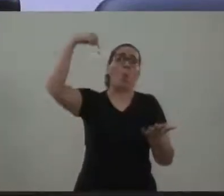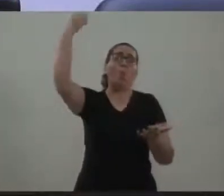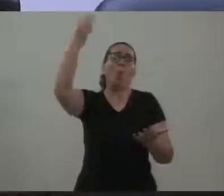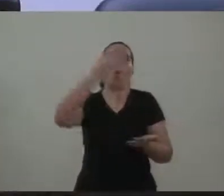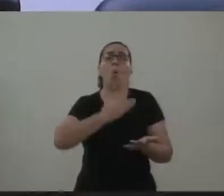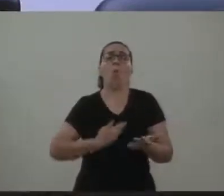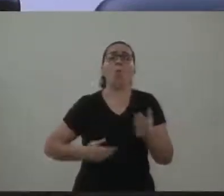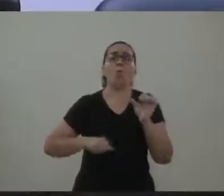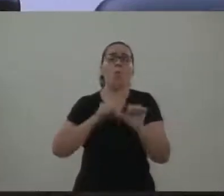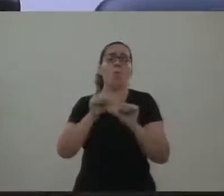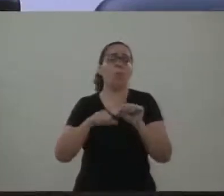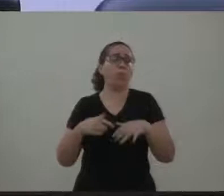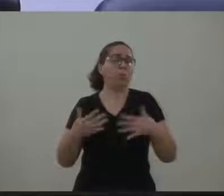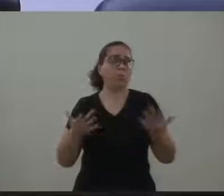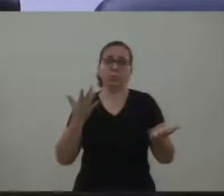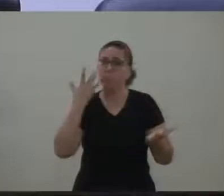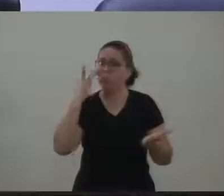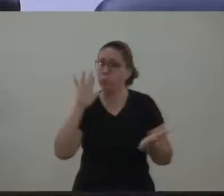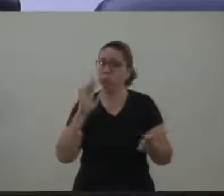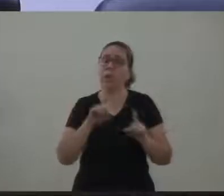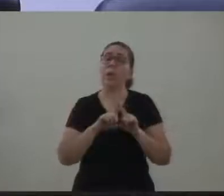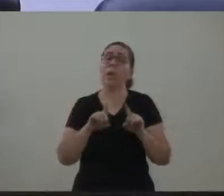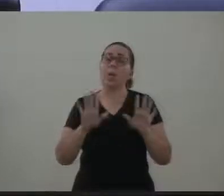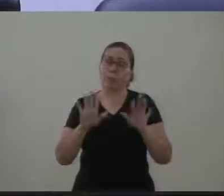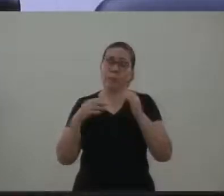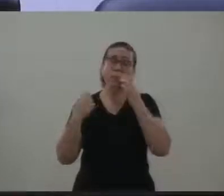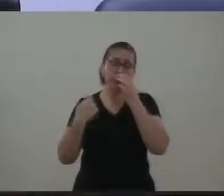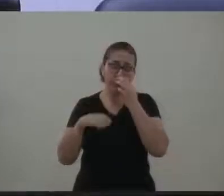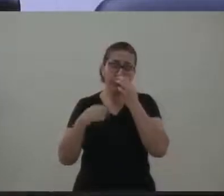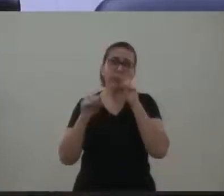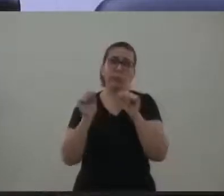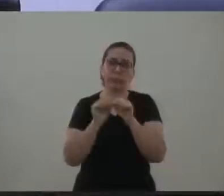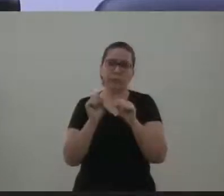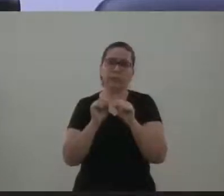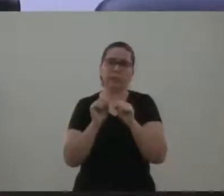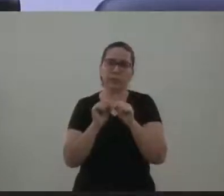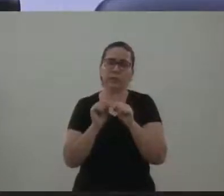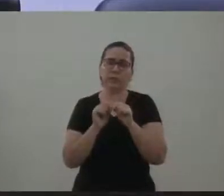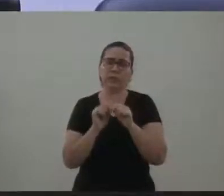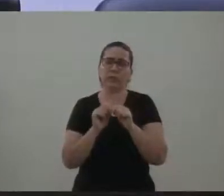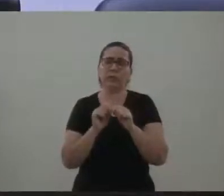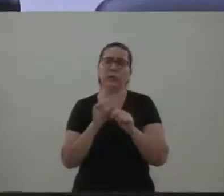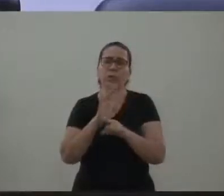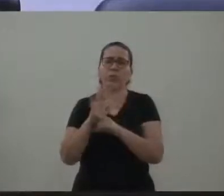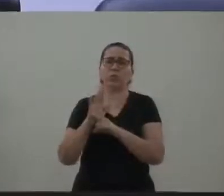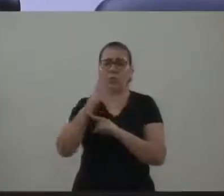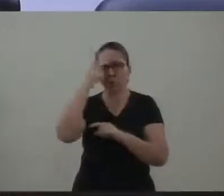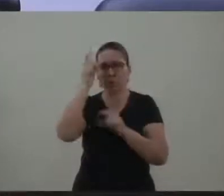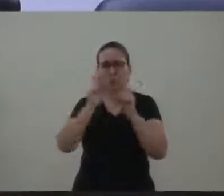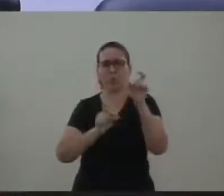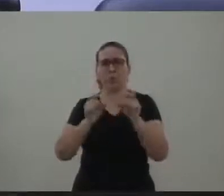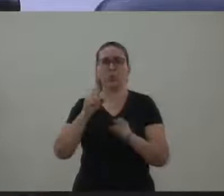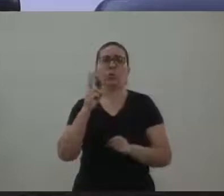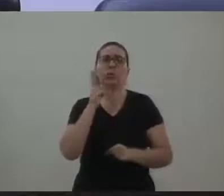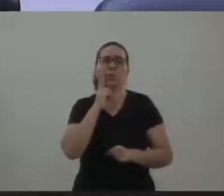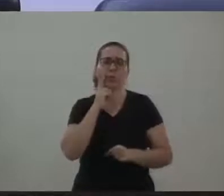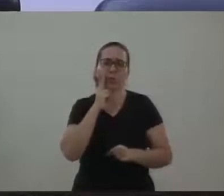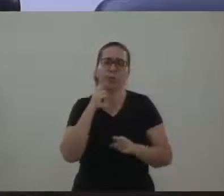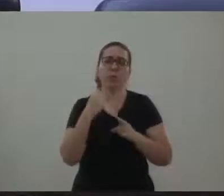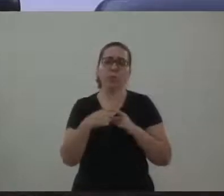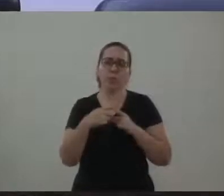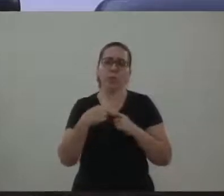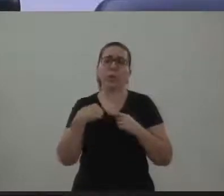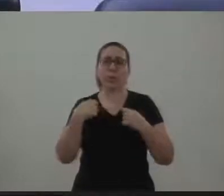mas que isso vai ter a necessidade de ser feito para atender a população vinhedense, porque nós temos